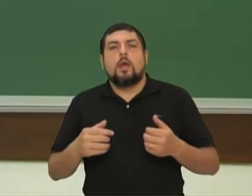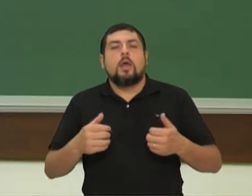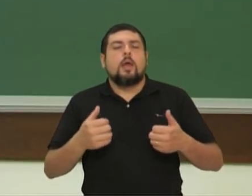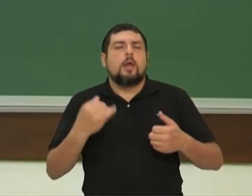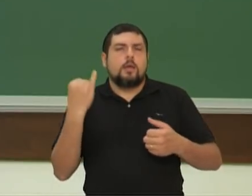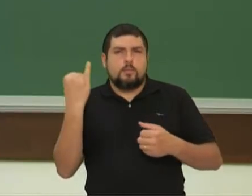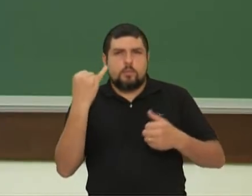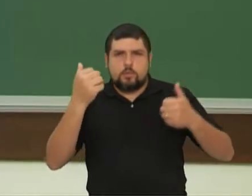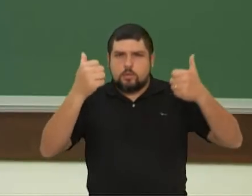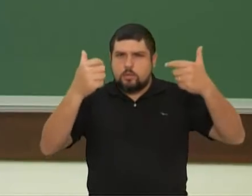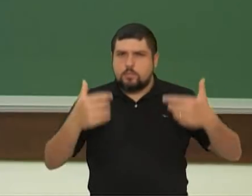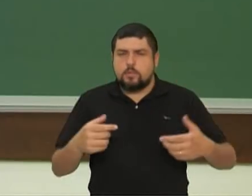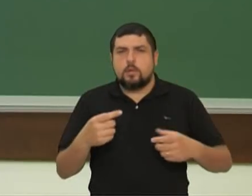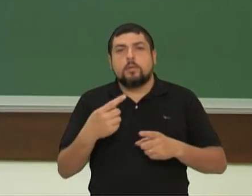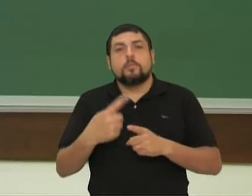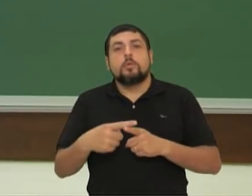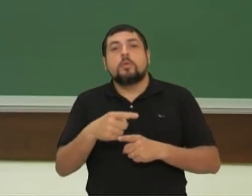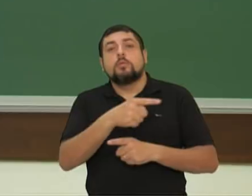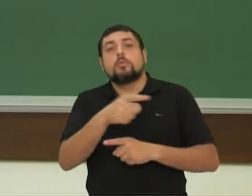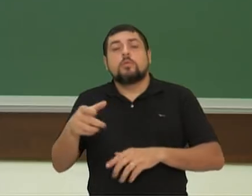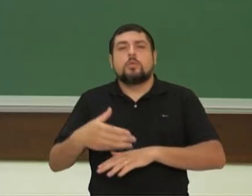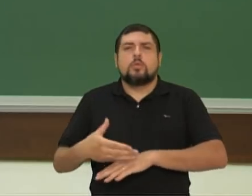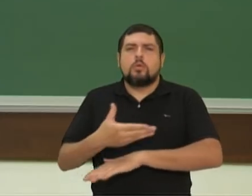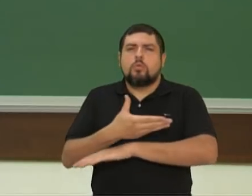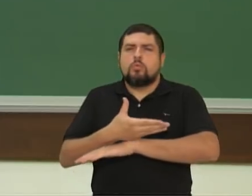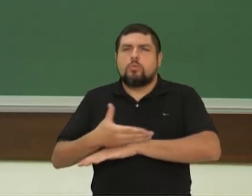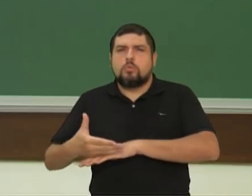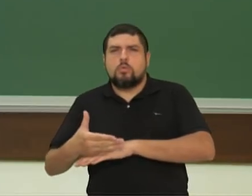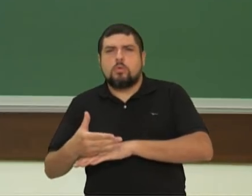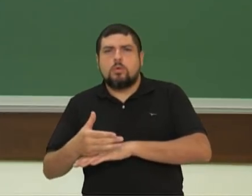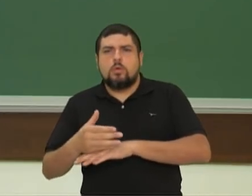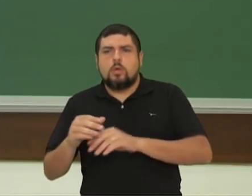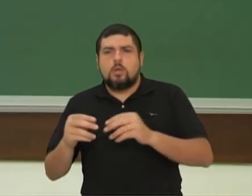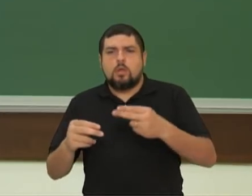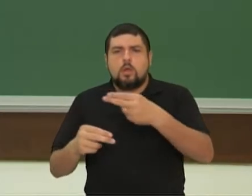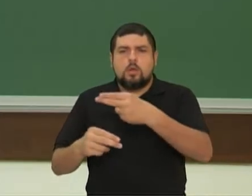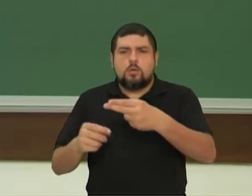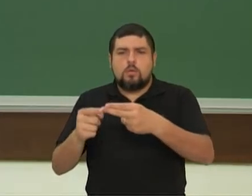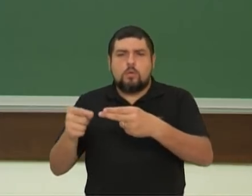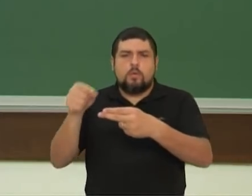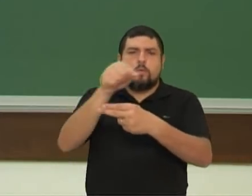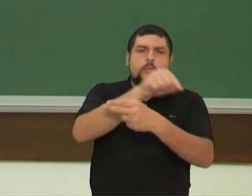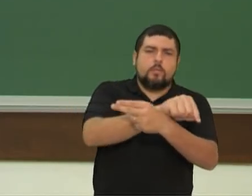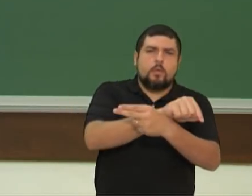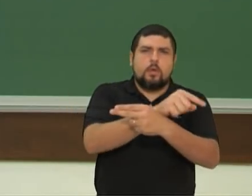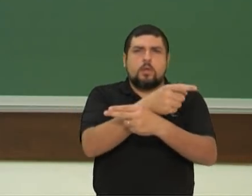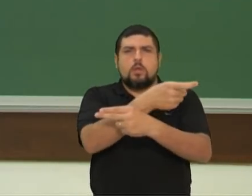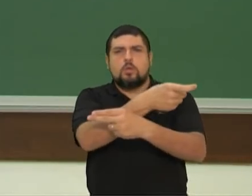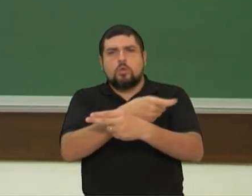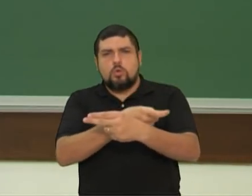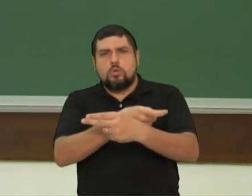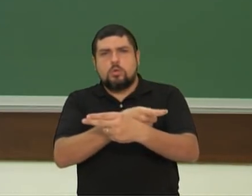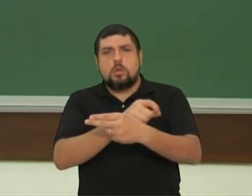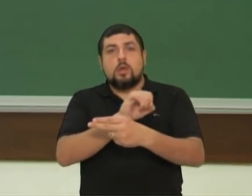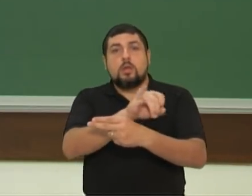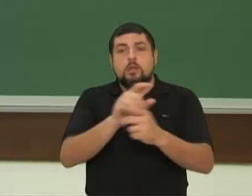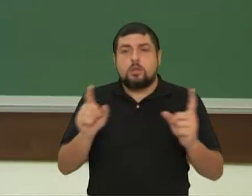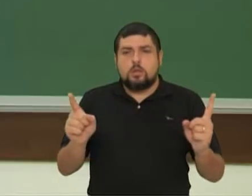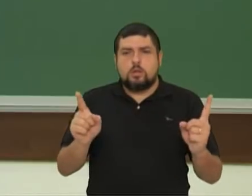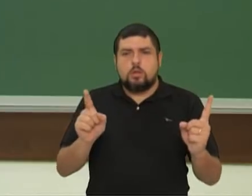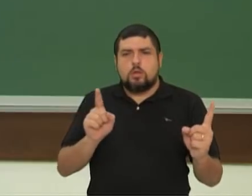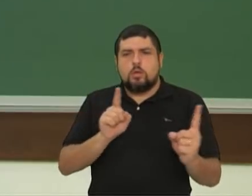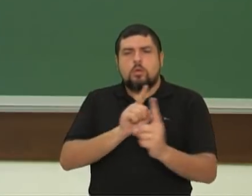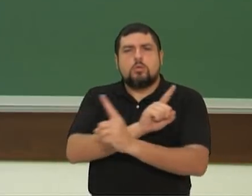porque todo mundo está acostumado a deixar a incógnita antes do igual, né? Então você